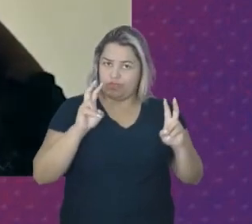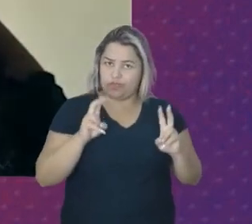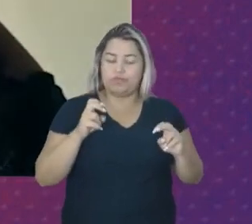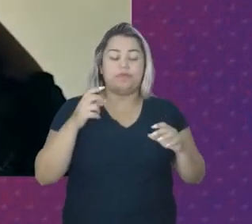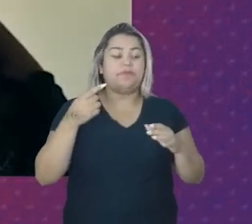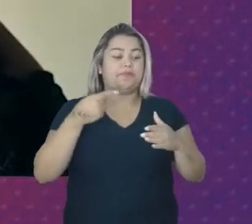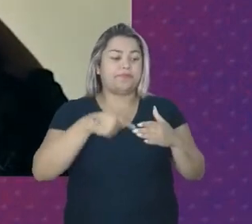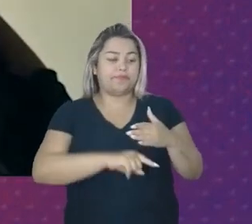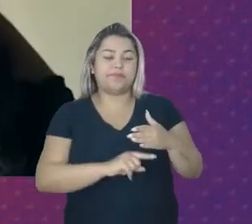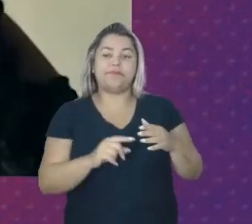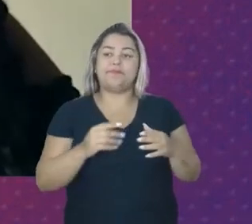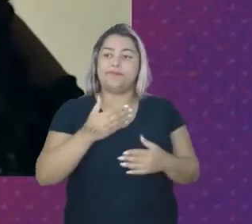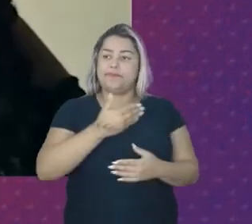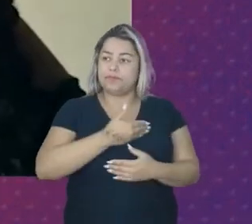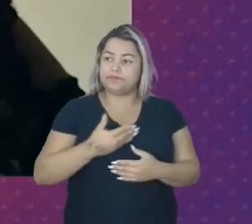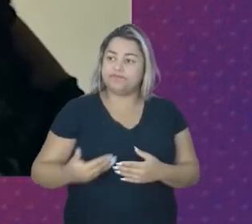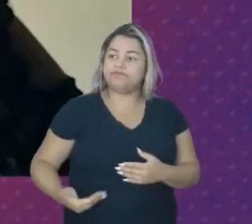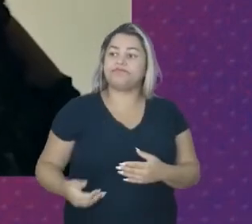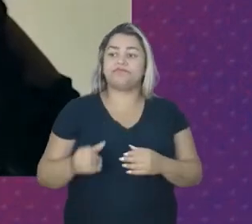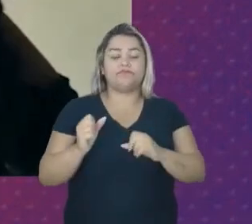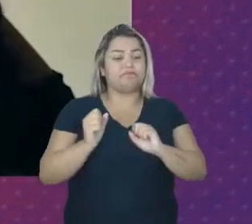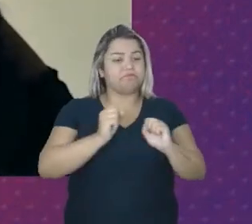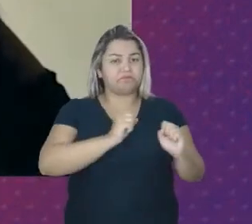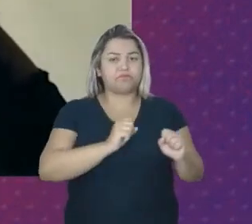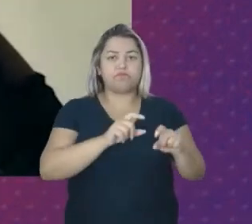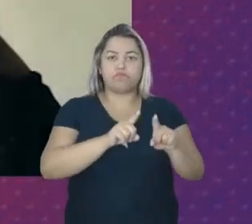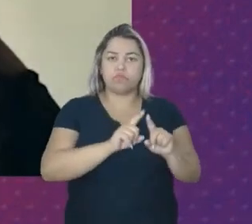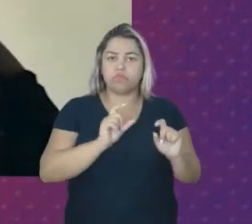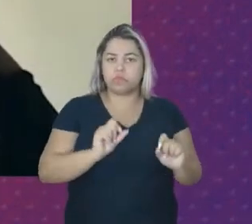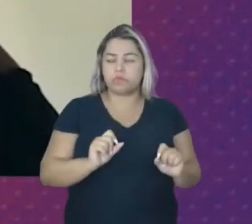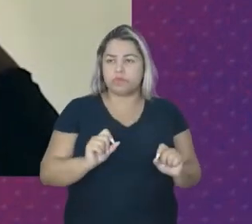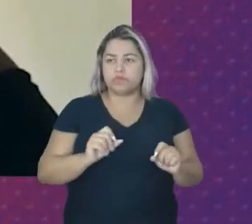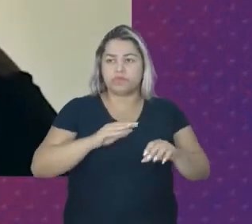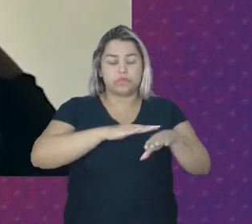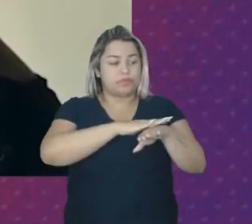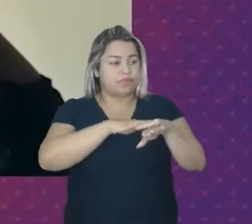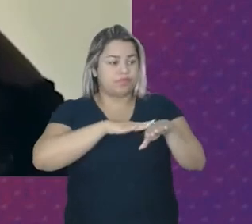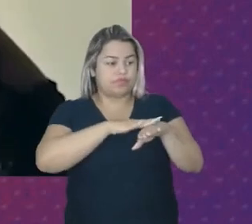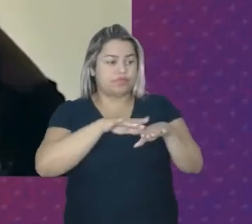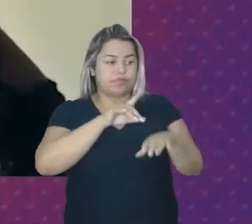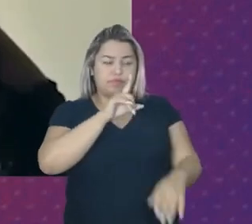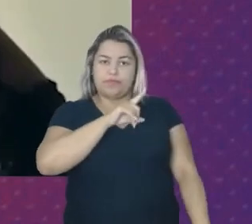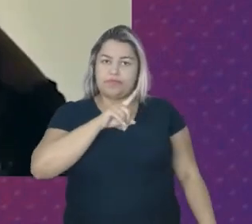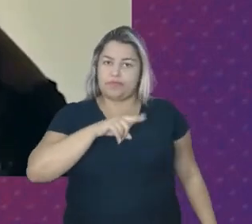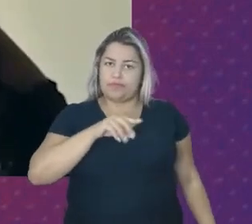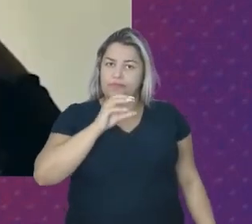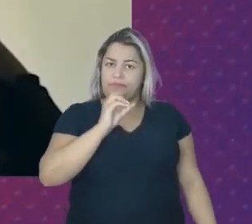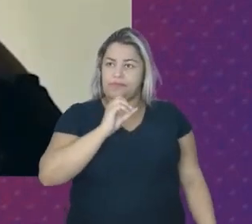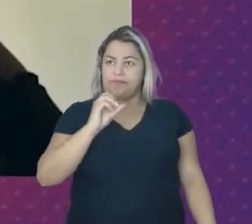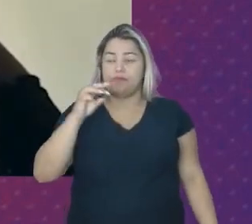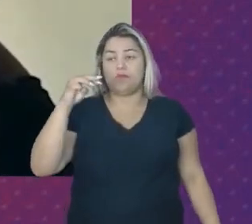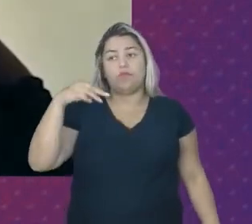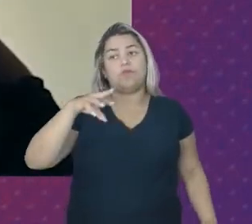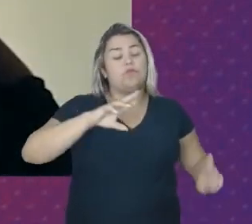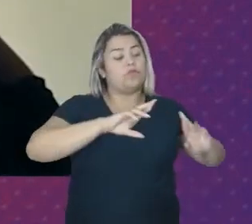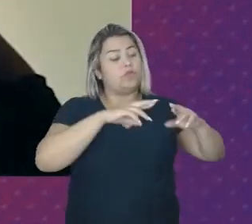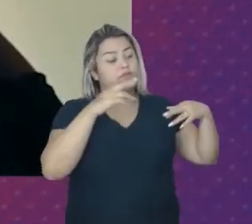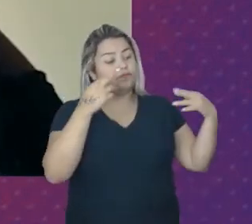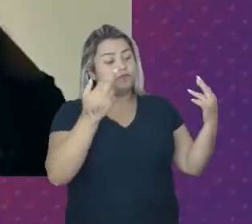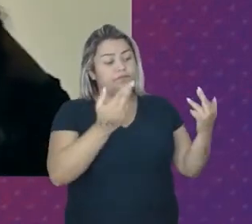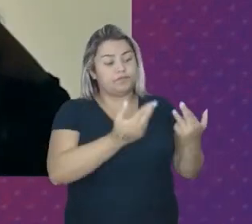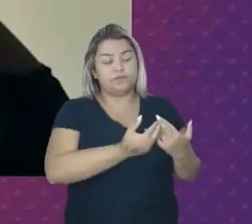15 segundos? Ele pode ser, inclusive, um chamamento para uma conversa no Zoom, ele pode ser um chamamento para uma reunião, uma